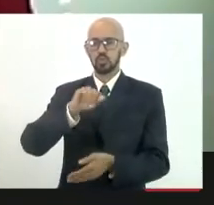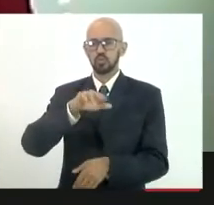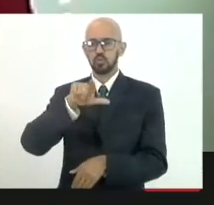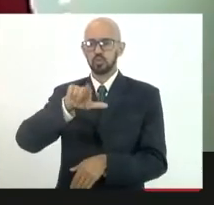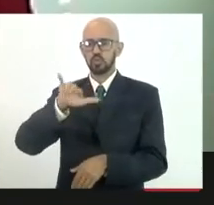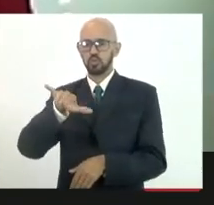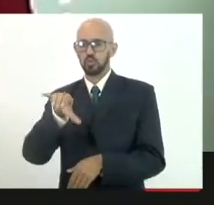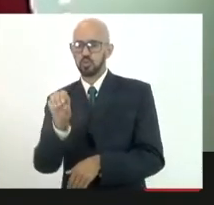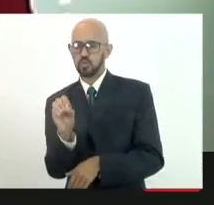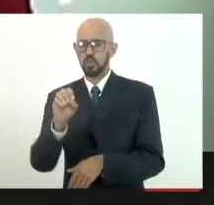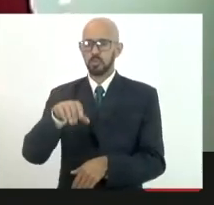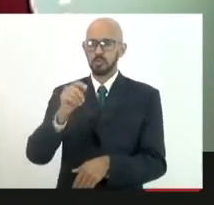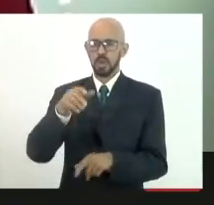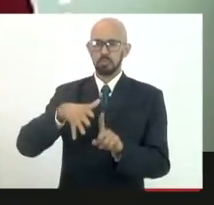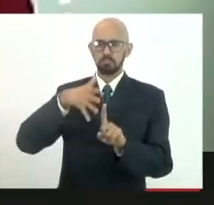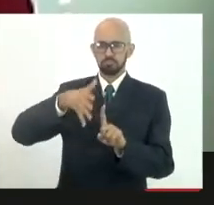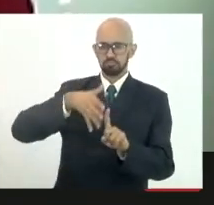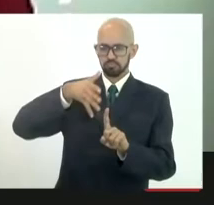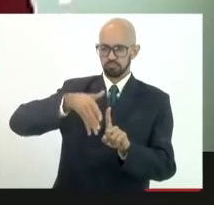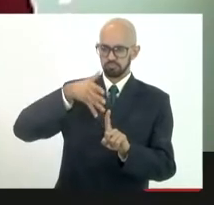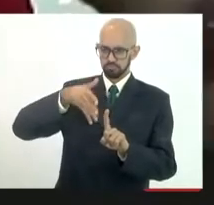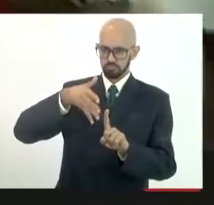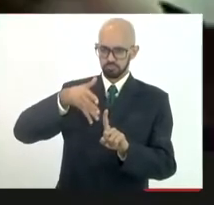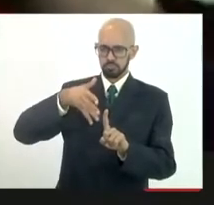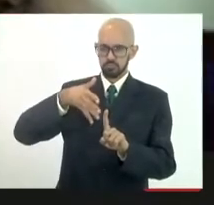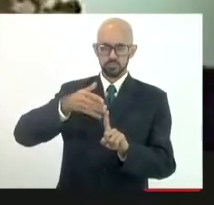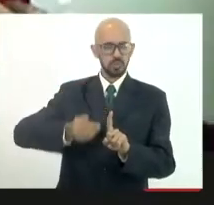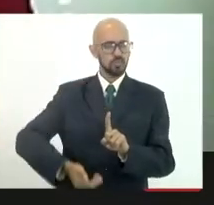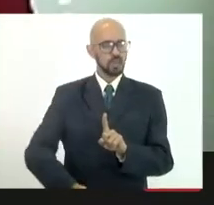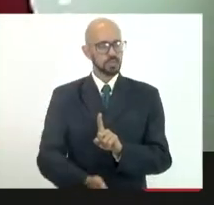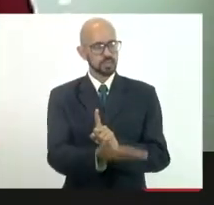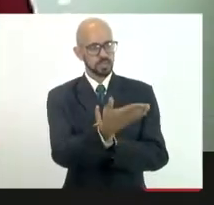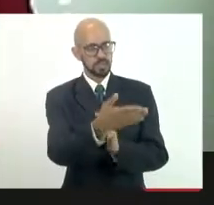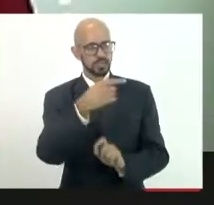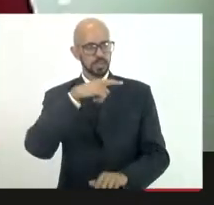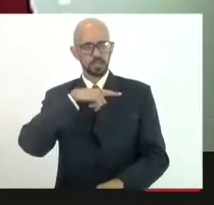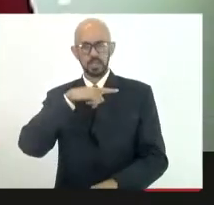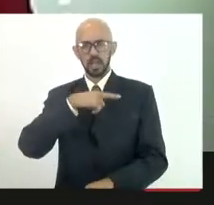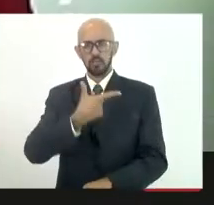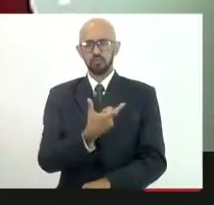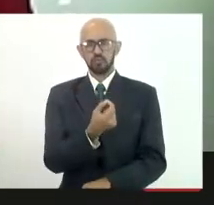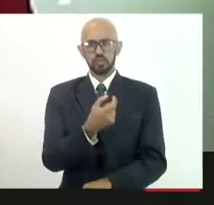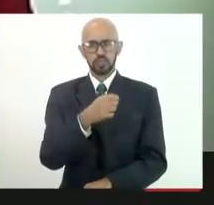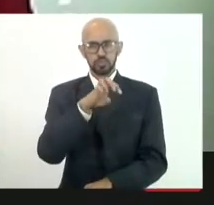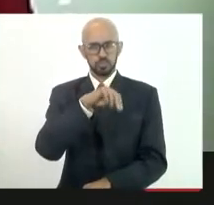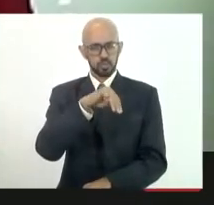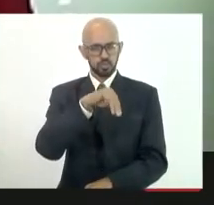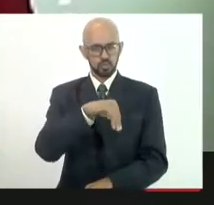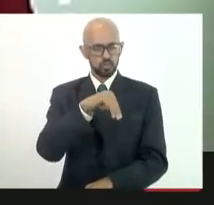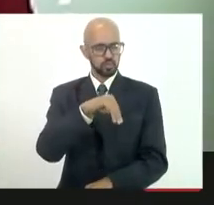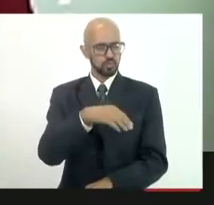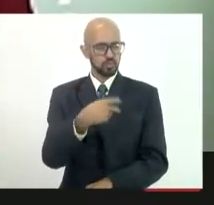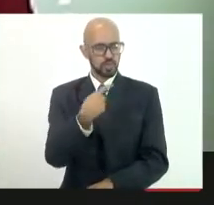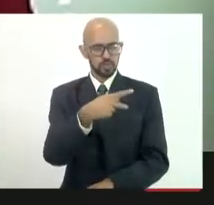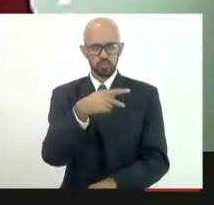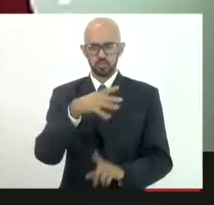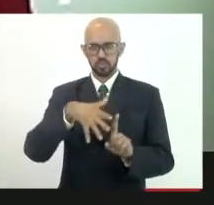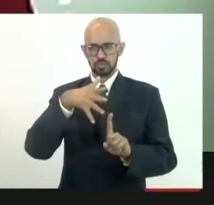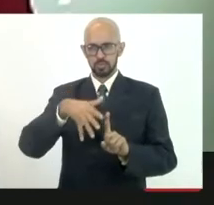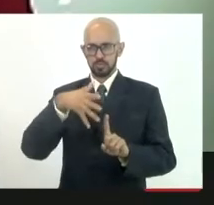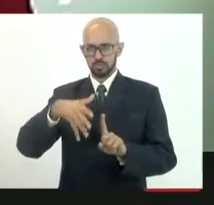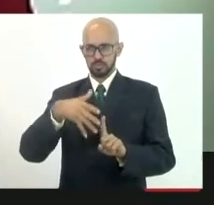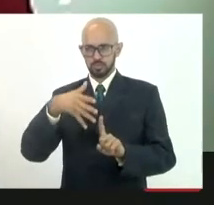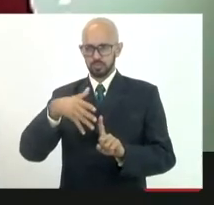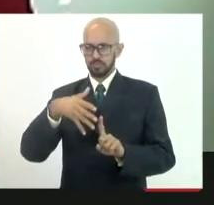para fazer a sua explanação. Vossa Excelência terá 20 minutos para a sua exposição.